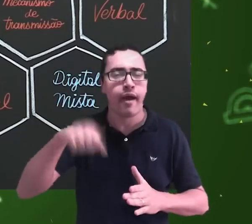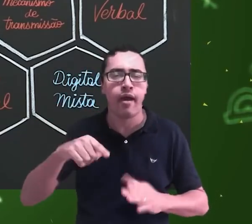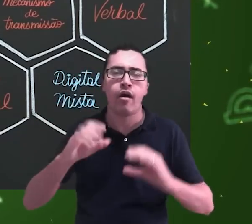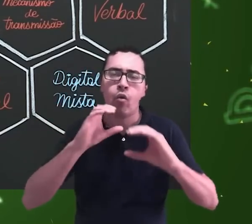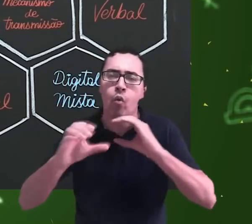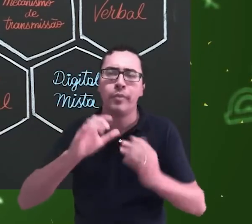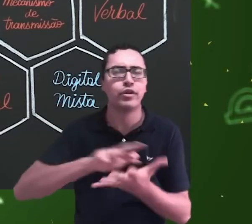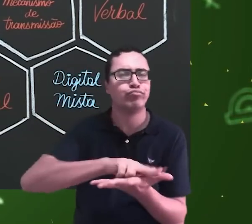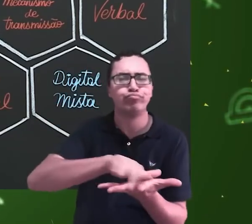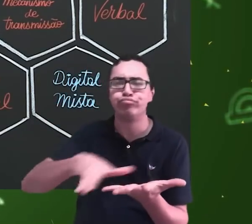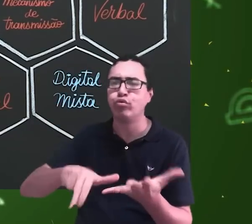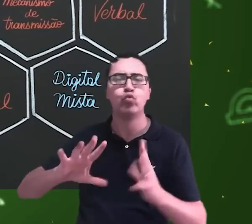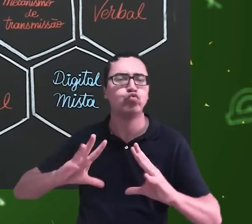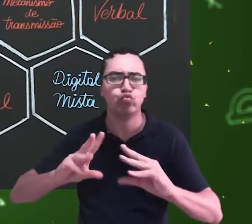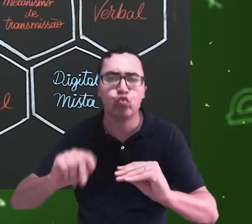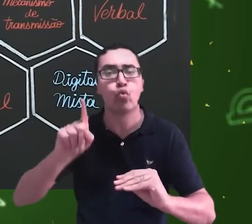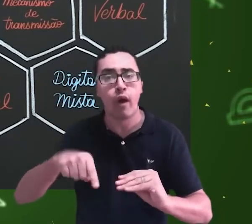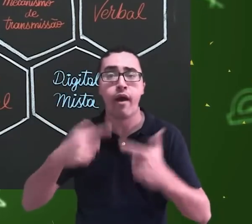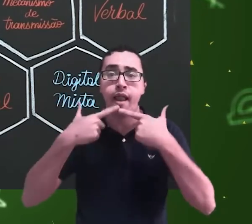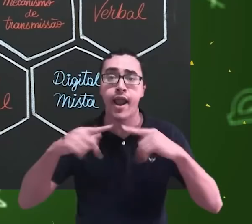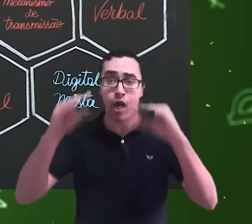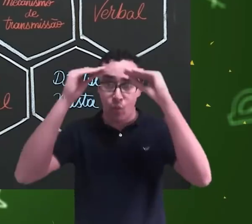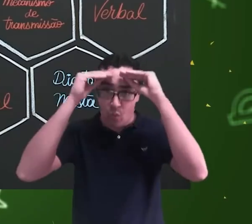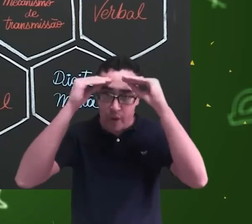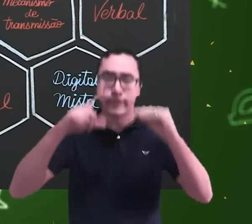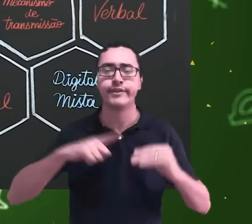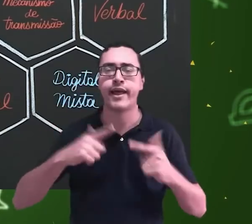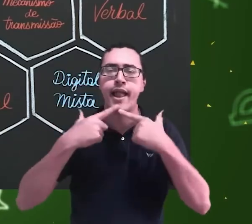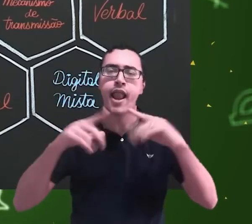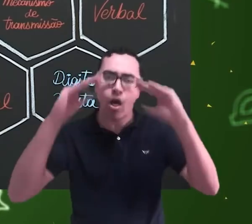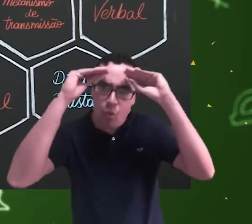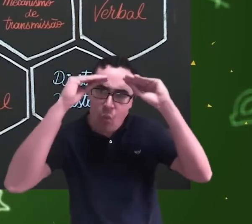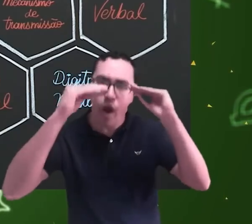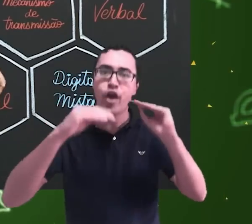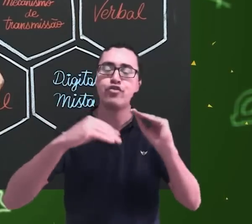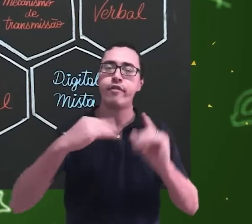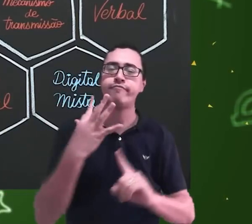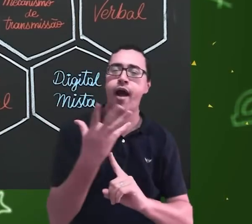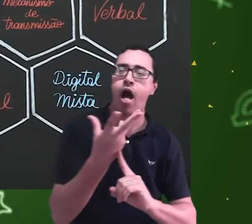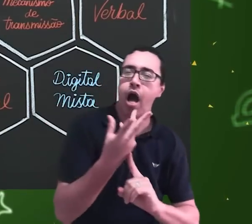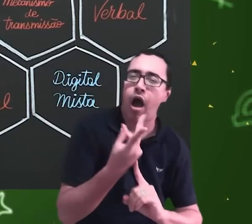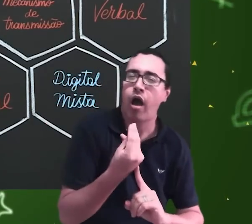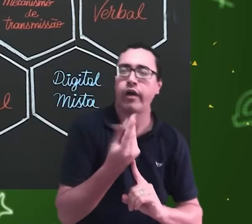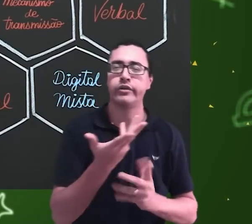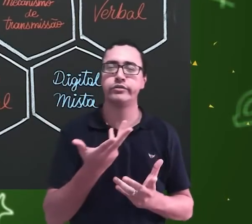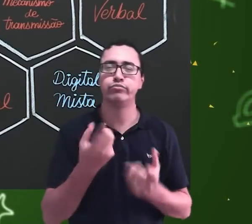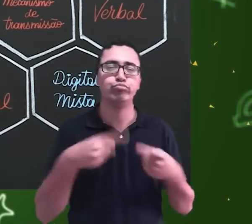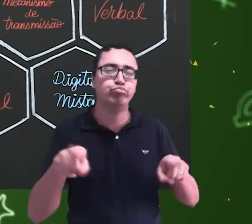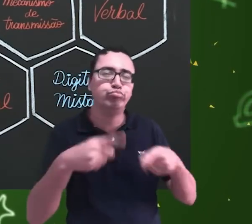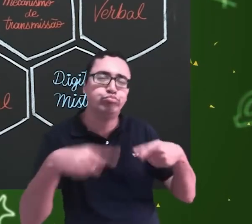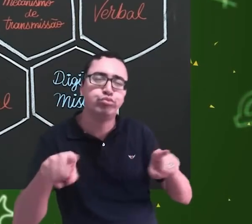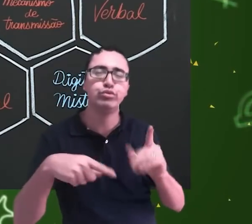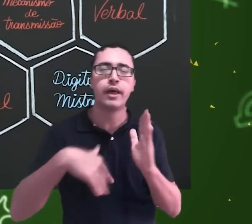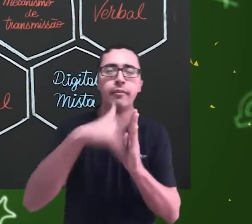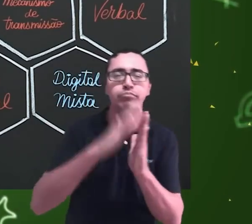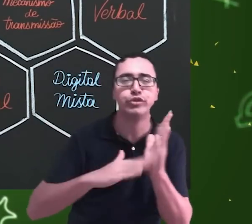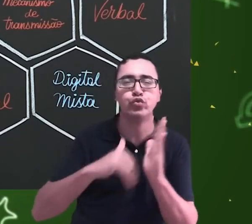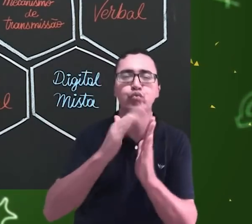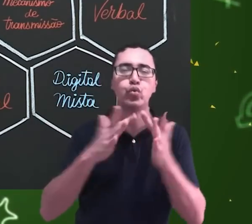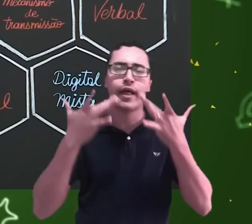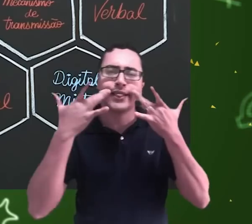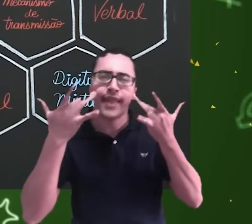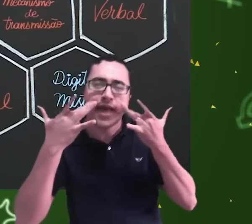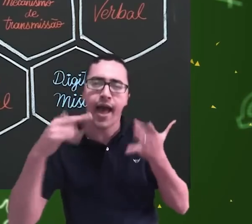Tudo que comunica é linguagem. Tanto é que existem as linguagens artísticas que comunicam de diferentes maneiras, por meio da música, da pintura, do teatro,